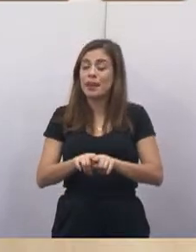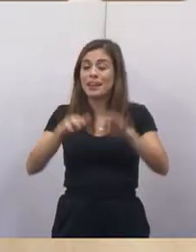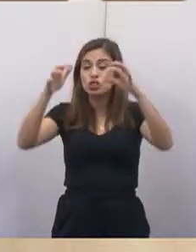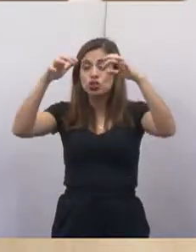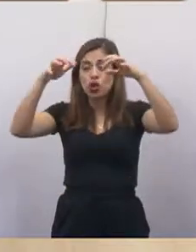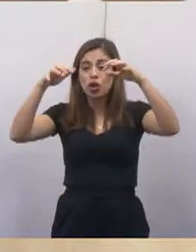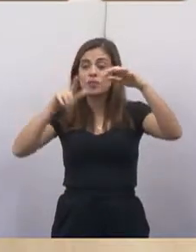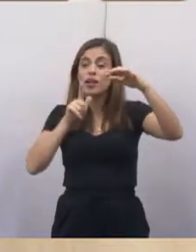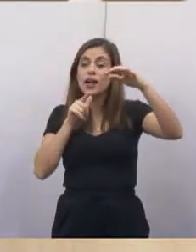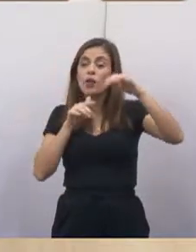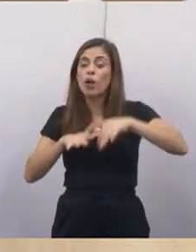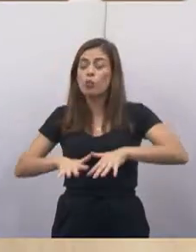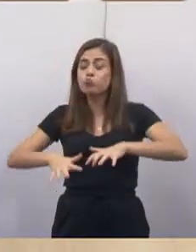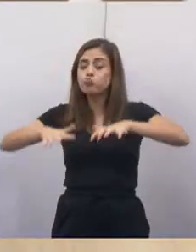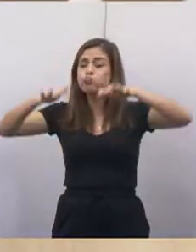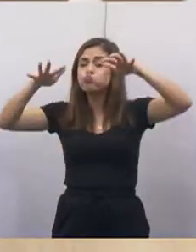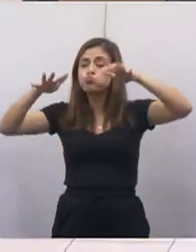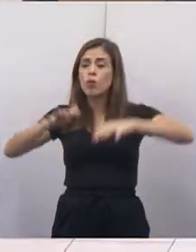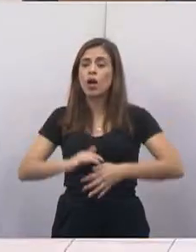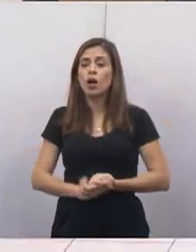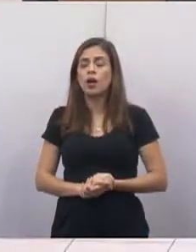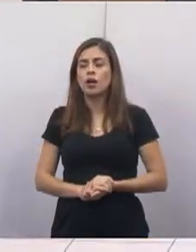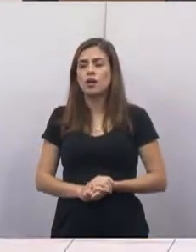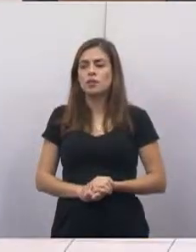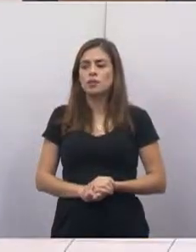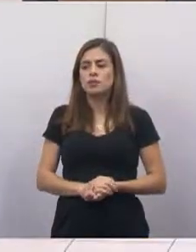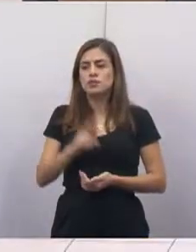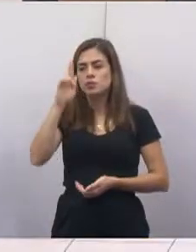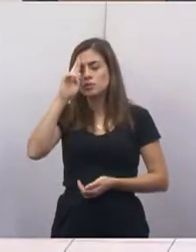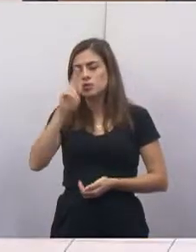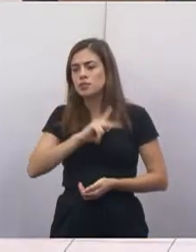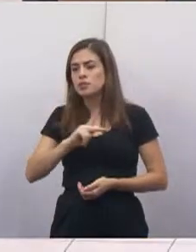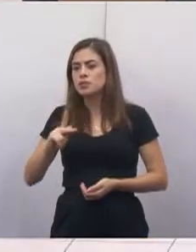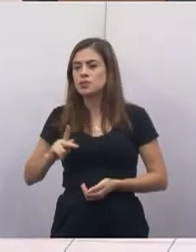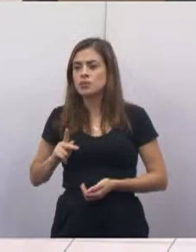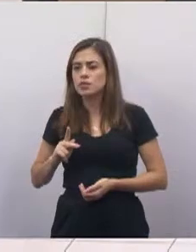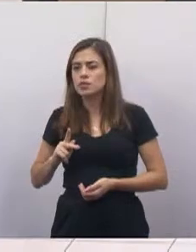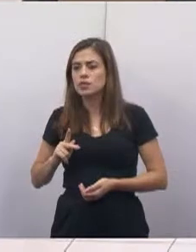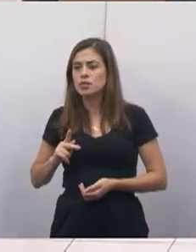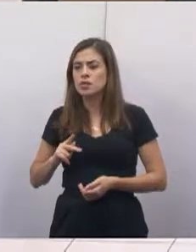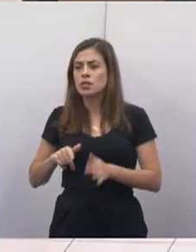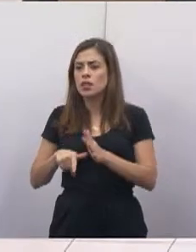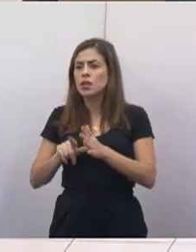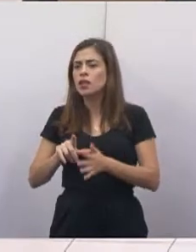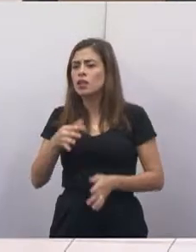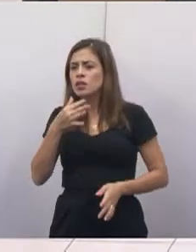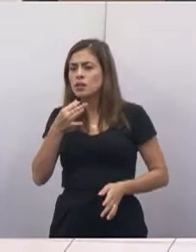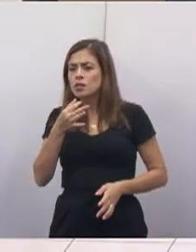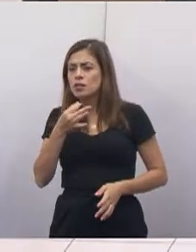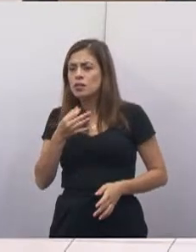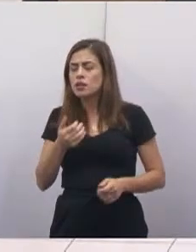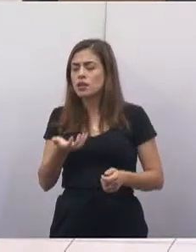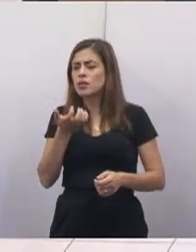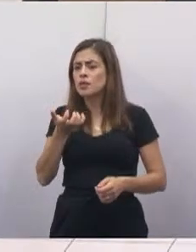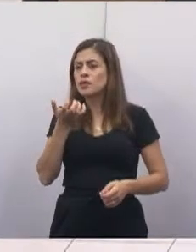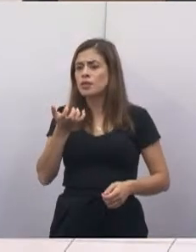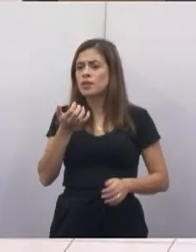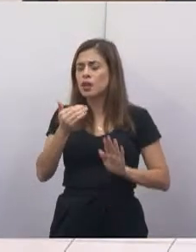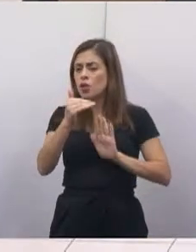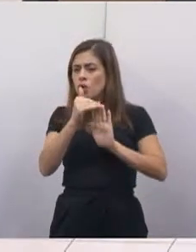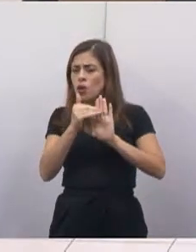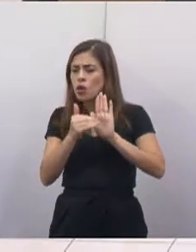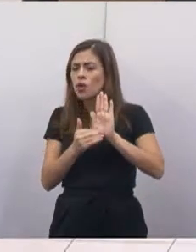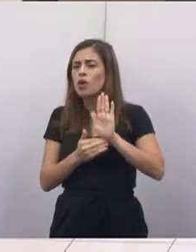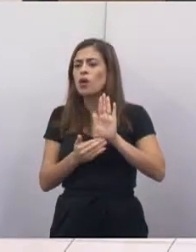também. Senhor presidente, antes de comentar, eu quero ordem. Senhor presidente, pedir ordem para o senhor a respeito do último